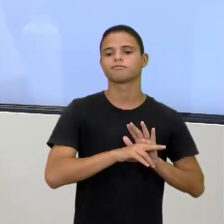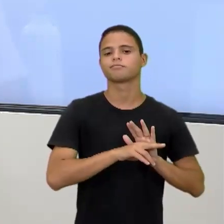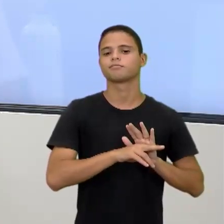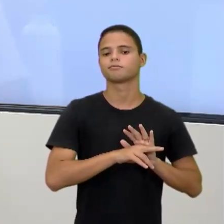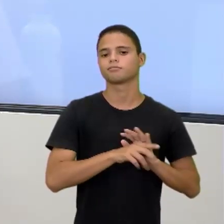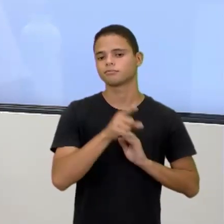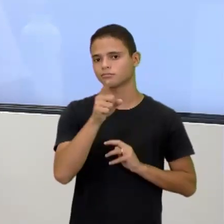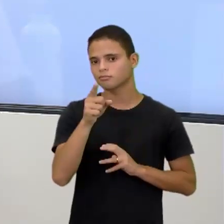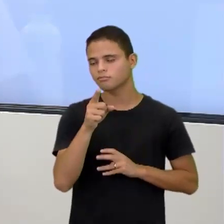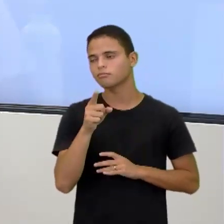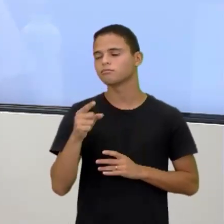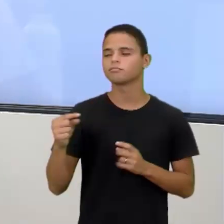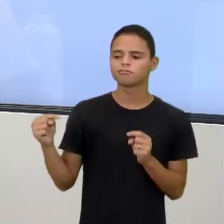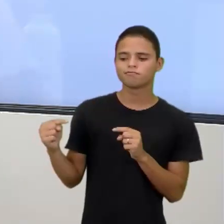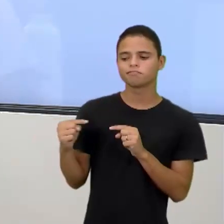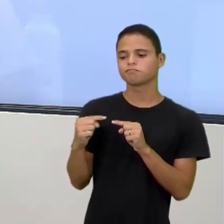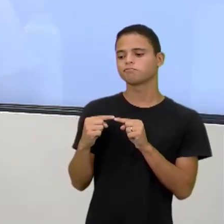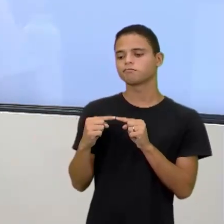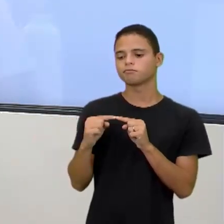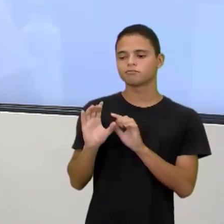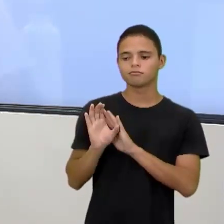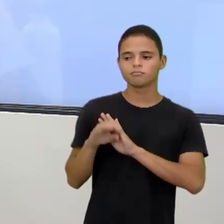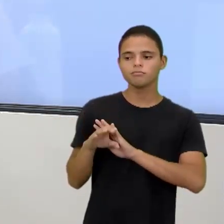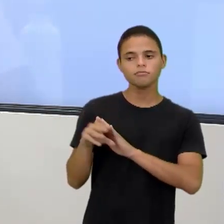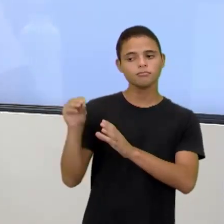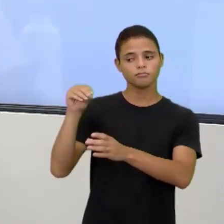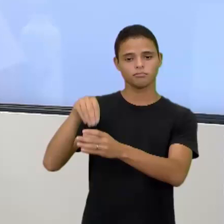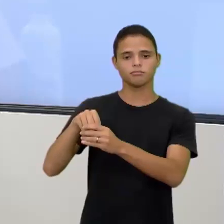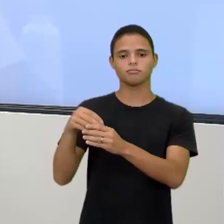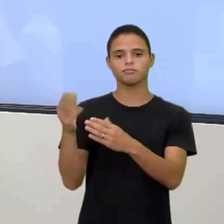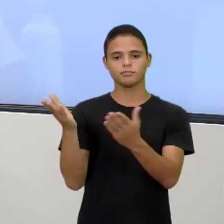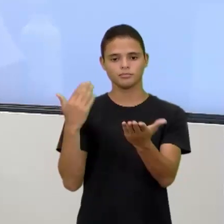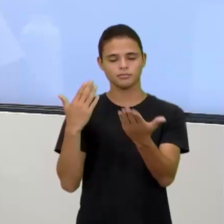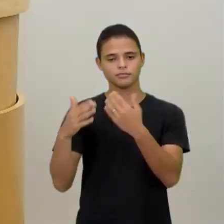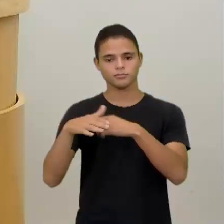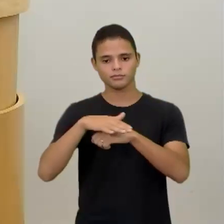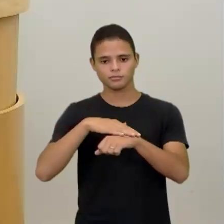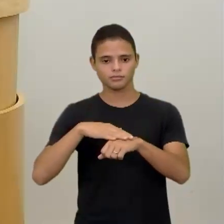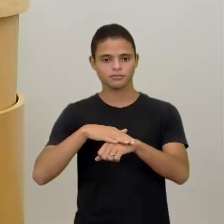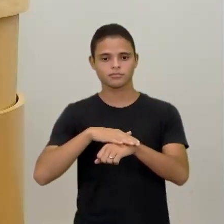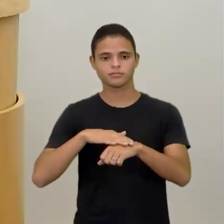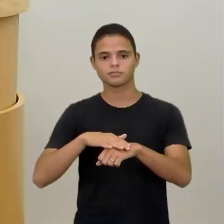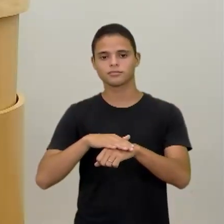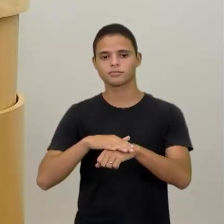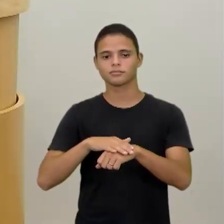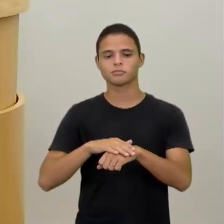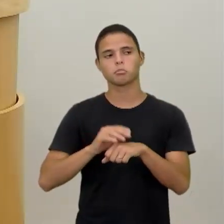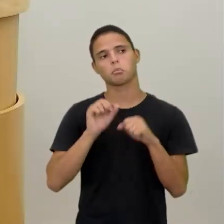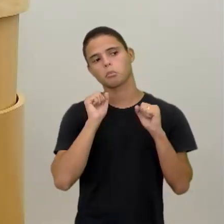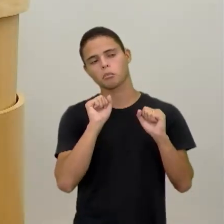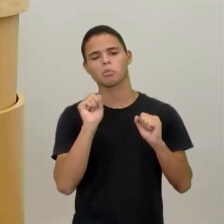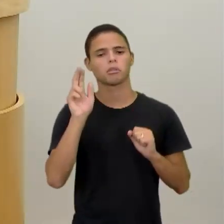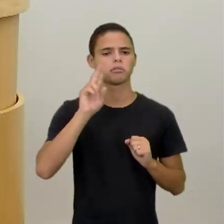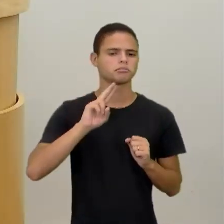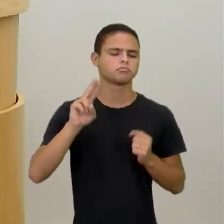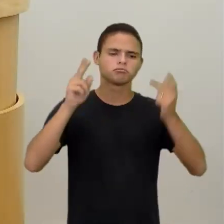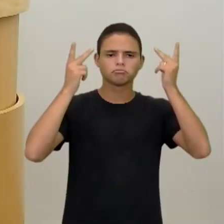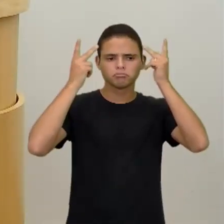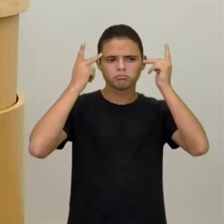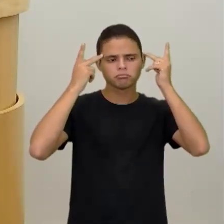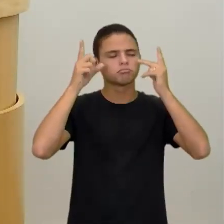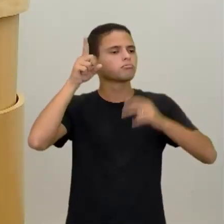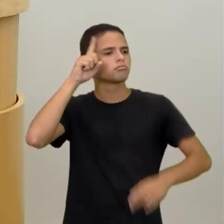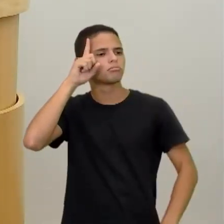se adequar ao contexto em que você está inserido. Estou batendo papo com meu amigo, né, Pro? A gente pode usar o coloquialismo, nossa linguagem